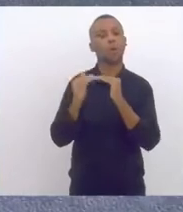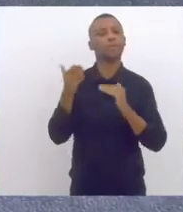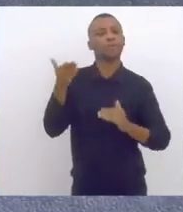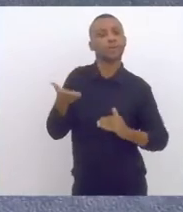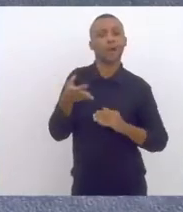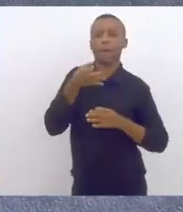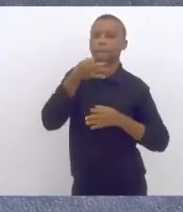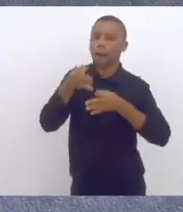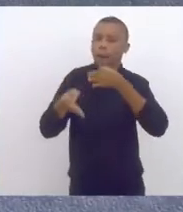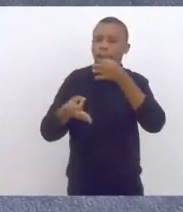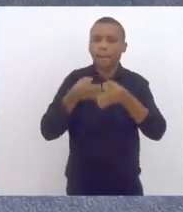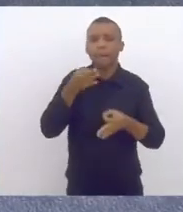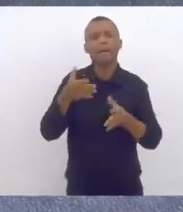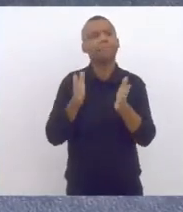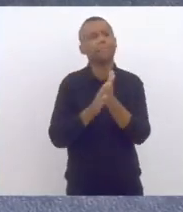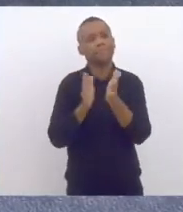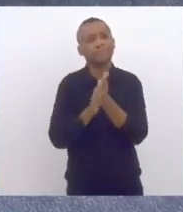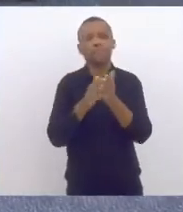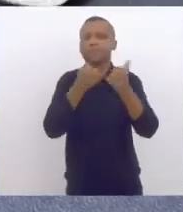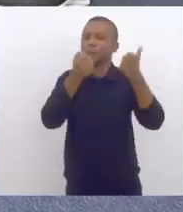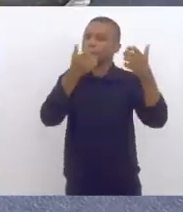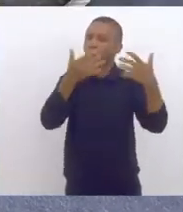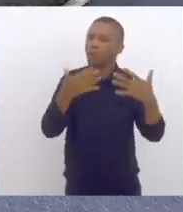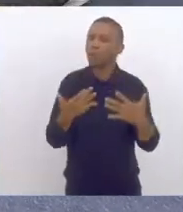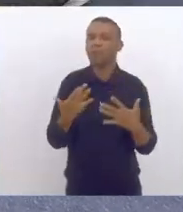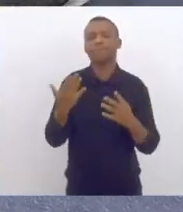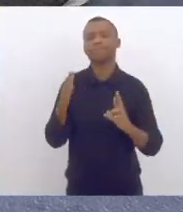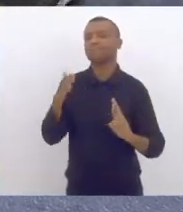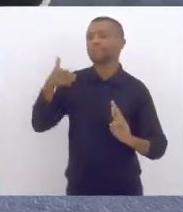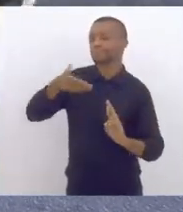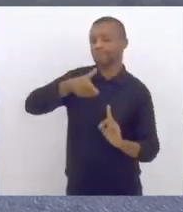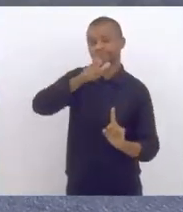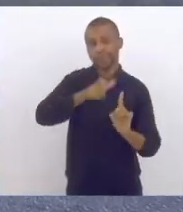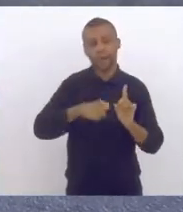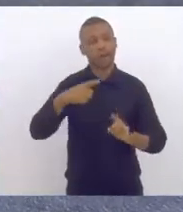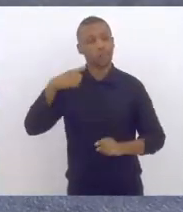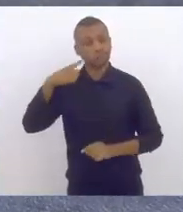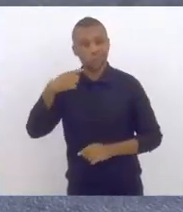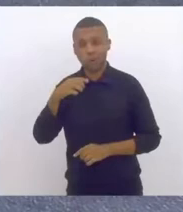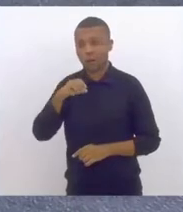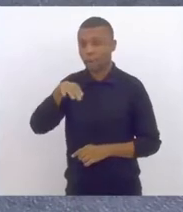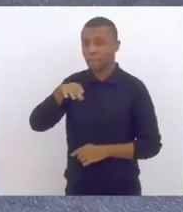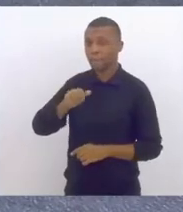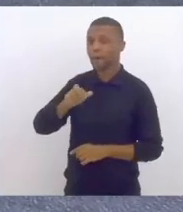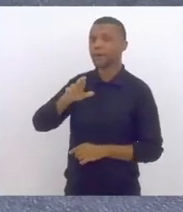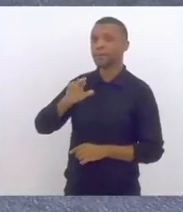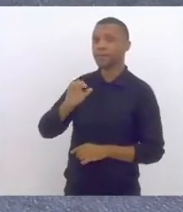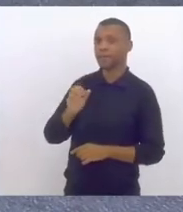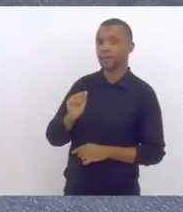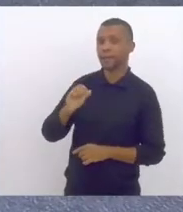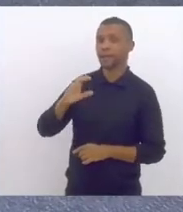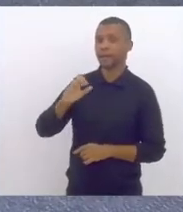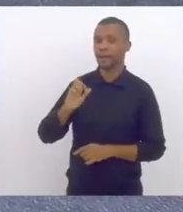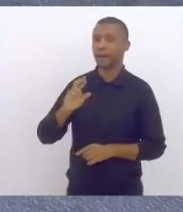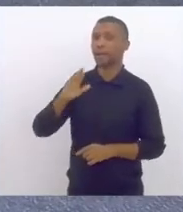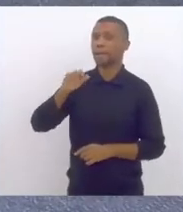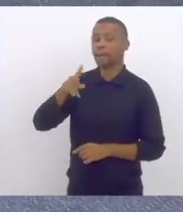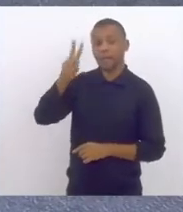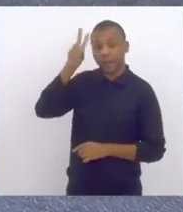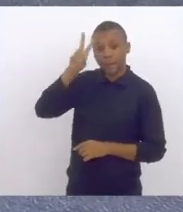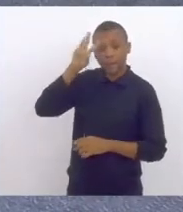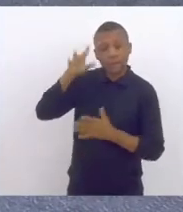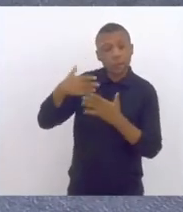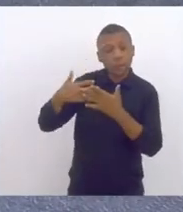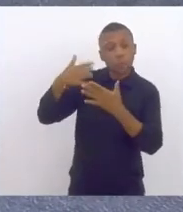os elogios que foram tecidos para a doutora Maria Carmen, lembrando também, né, as medalhas concedidas ao